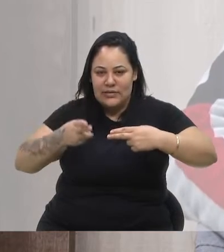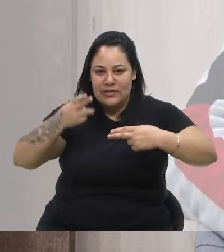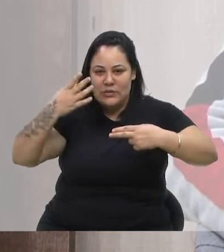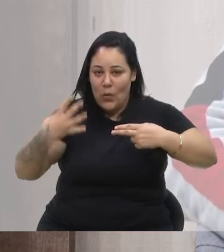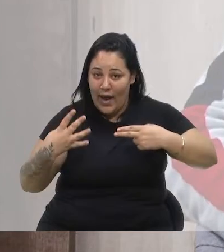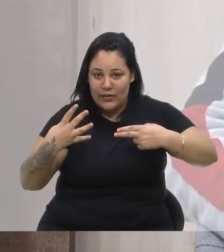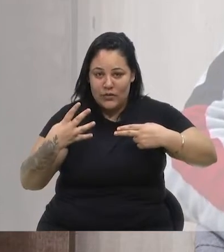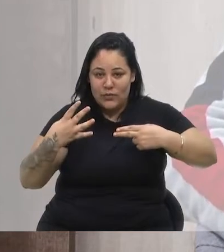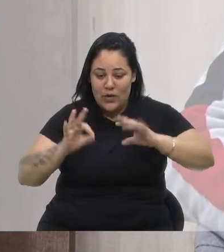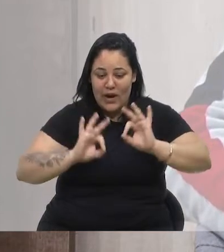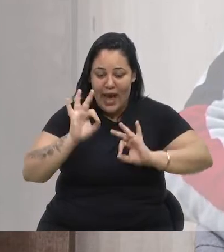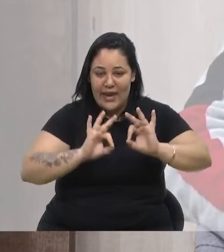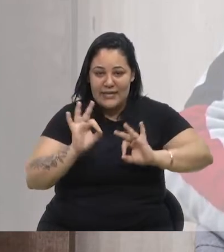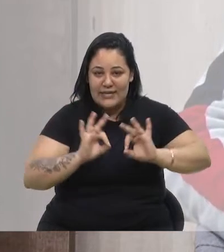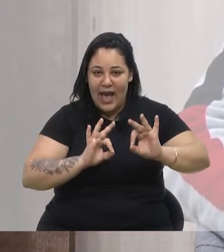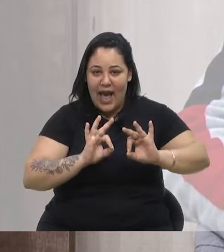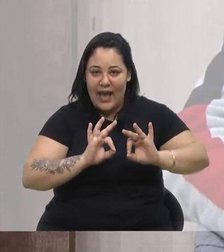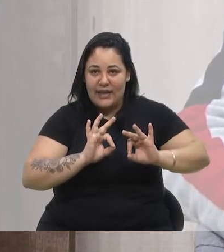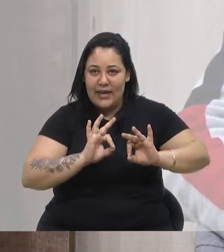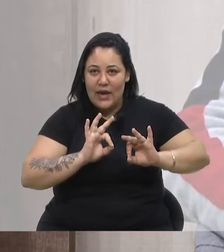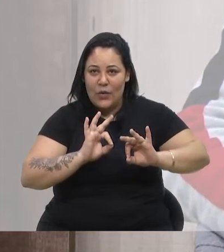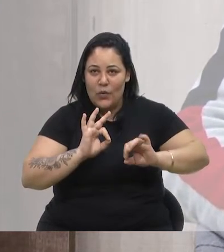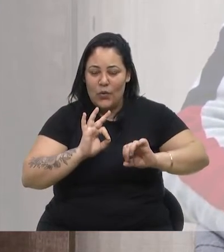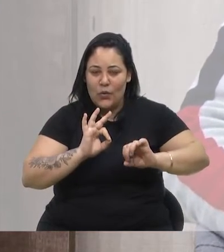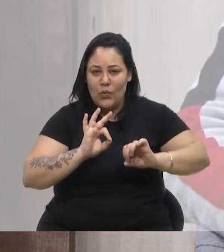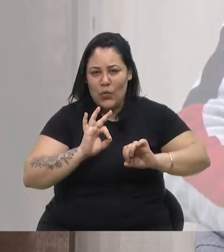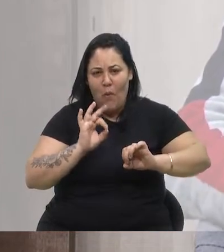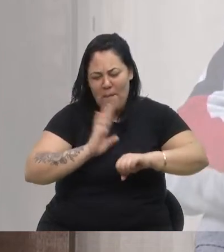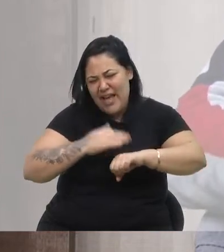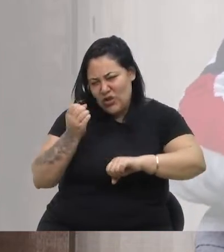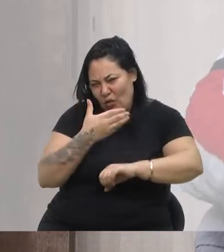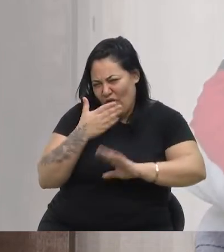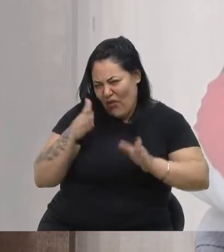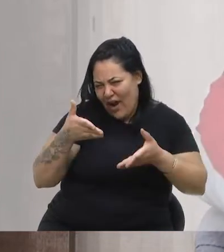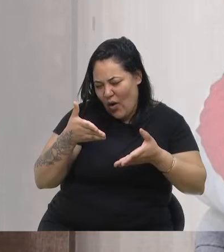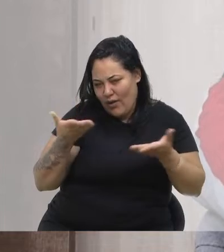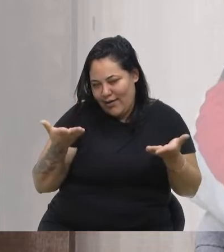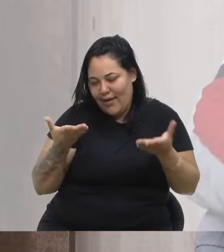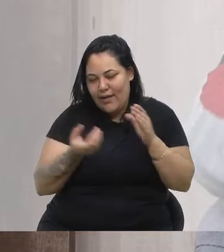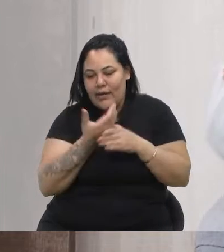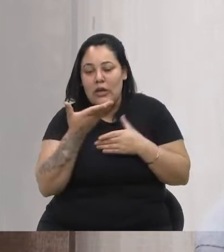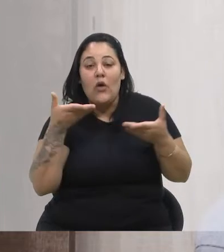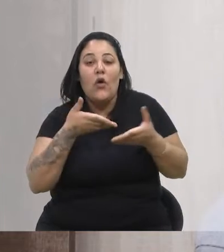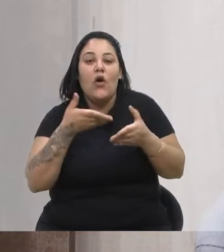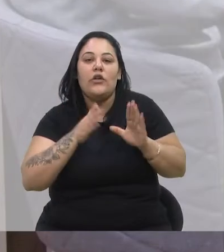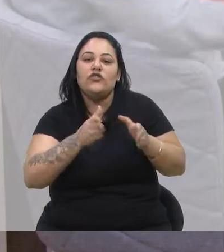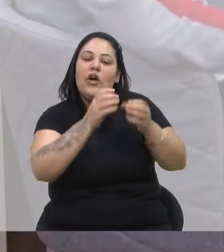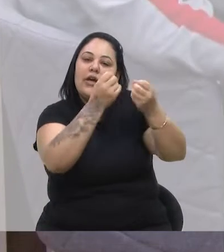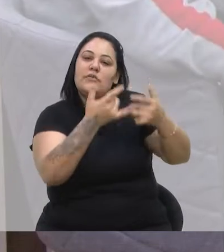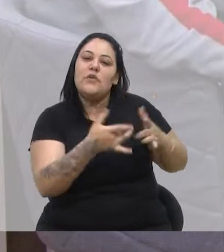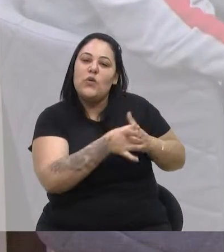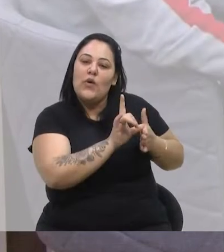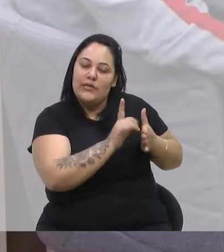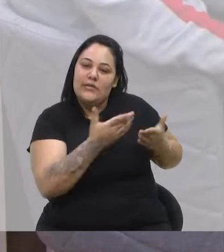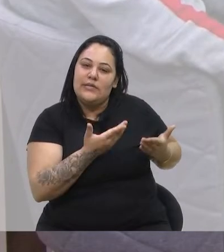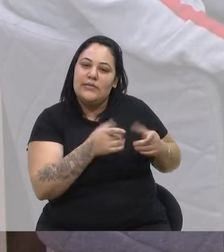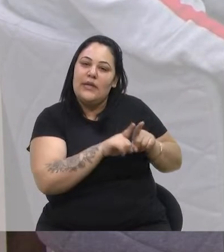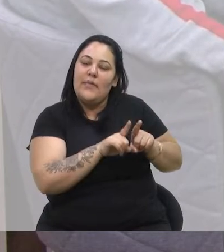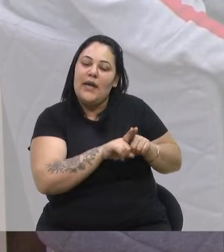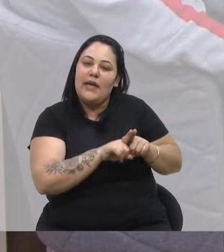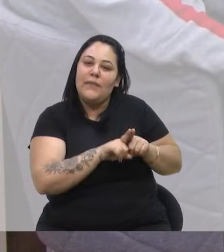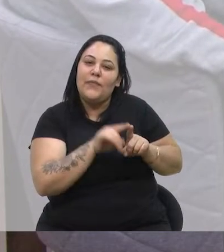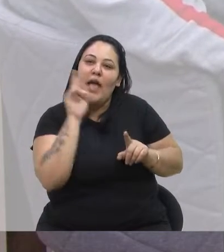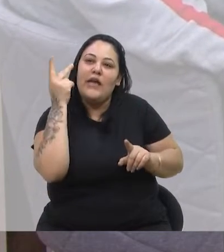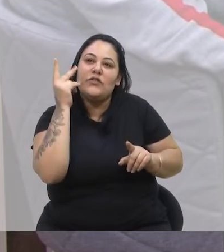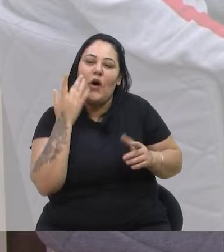para organizarmos a nossa abordagem, que são os mais recentes, digamos assim, os lançamentos. Mas tu já contextualizaste